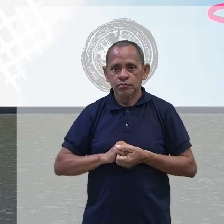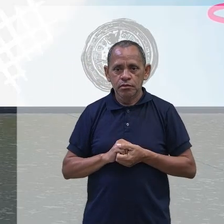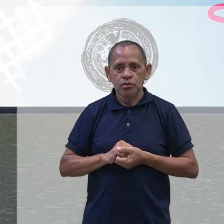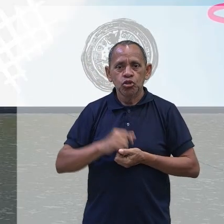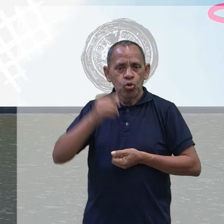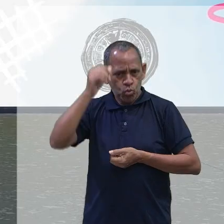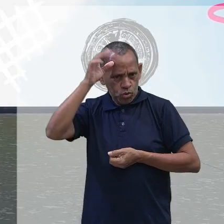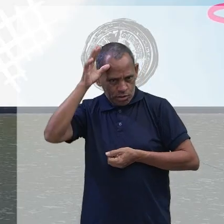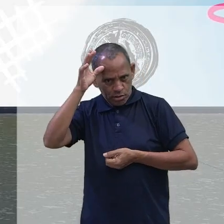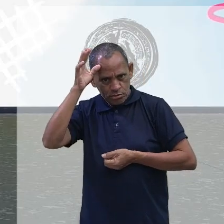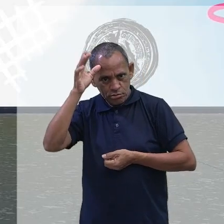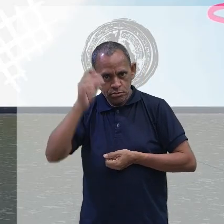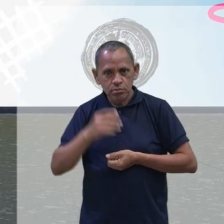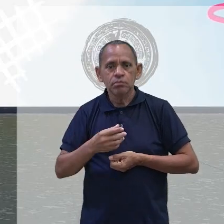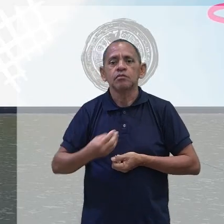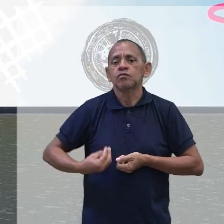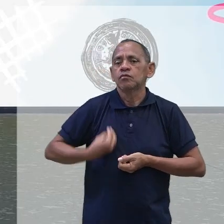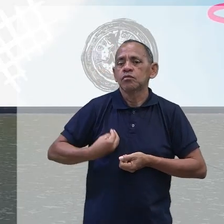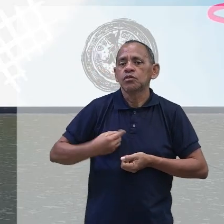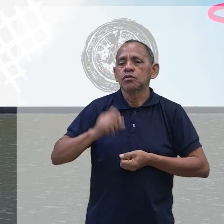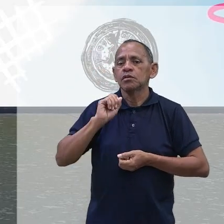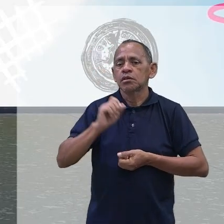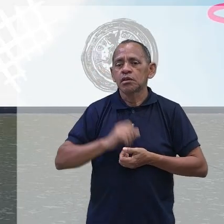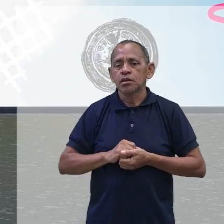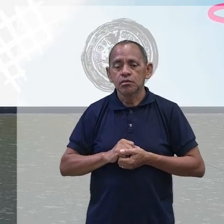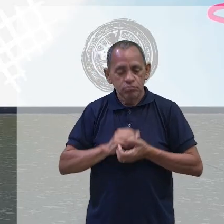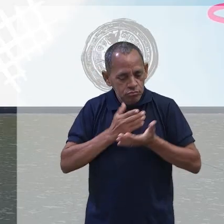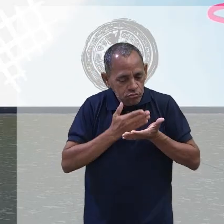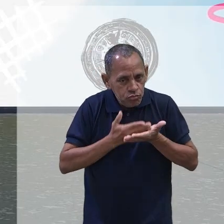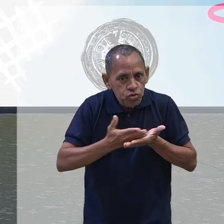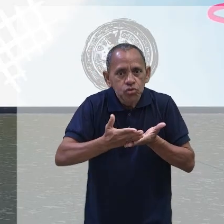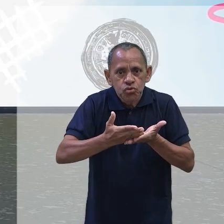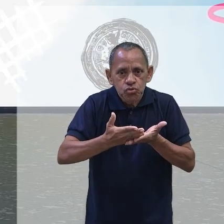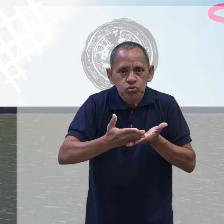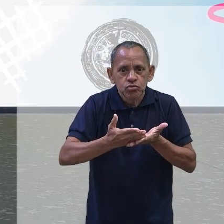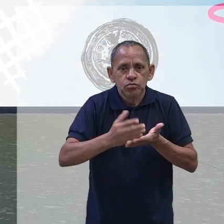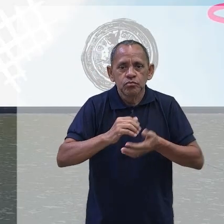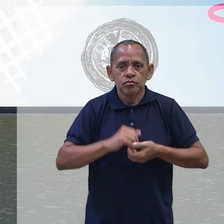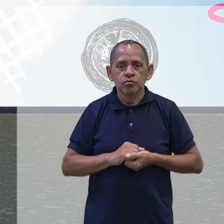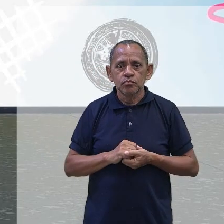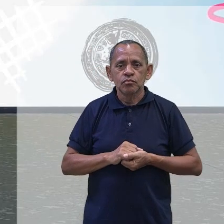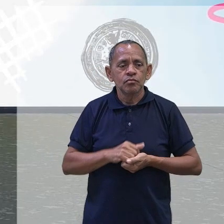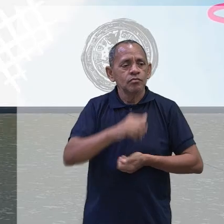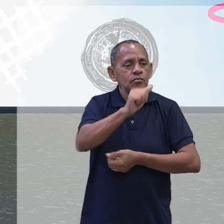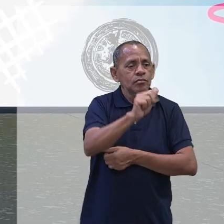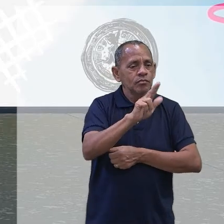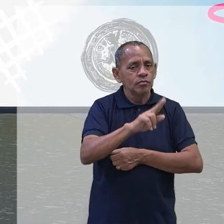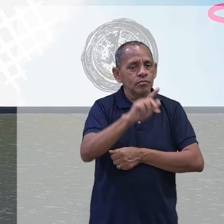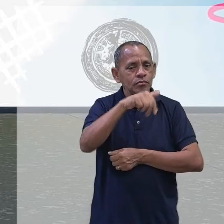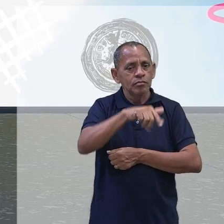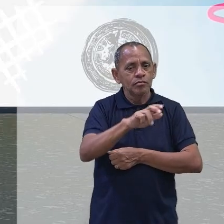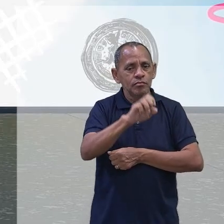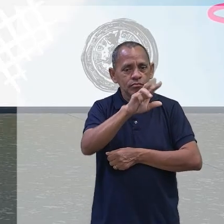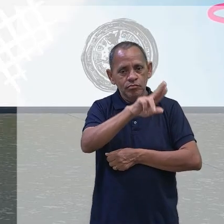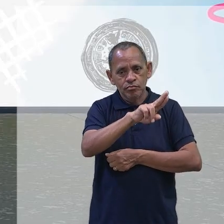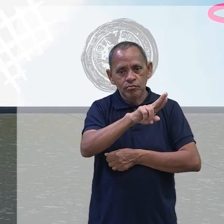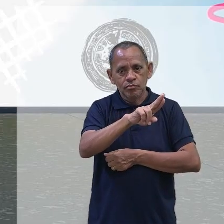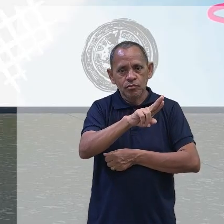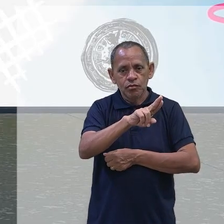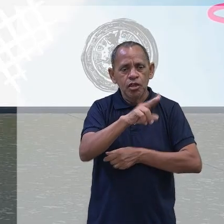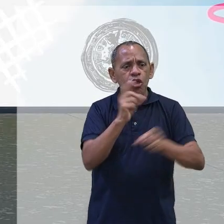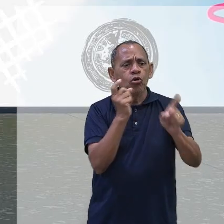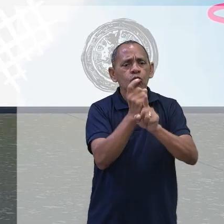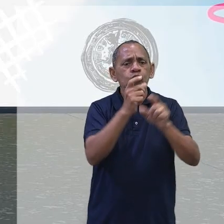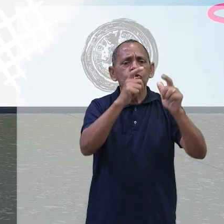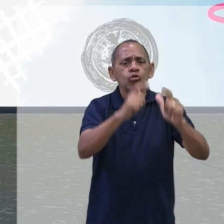é? Existe o quê? Um ponto de partida. Eu vou chamar de arqué. E da onde eu encontro isso? Para